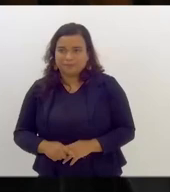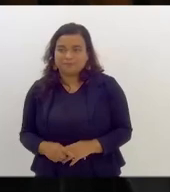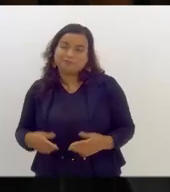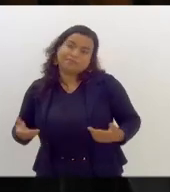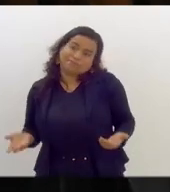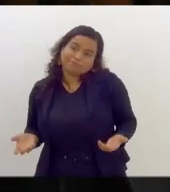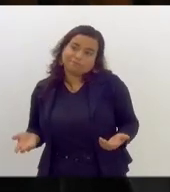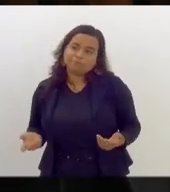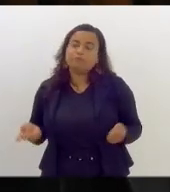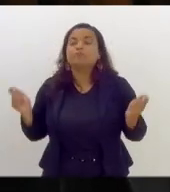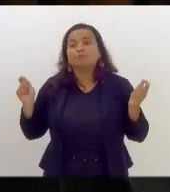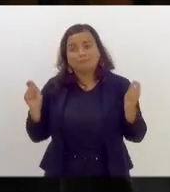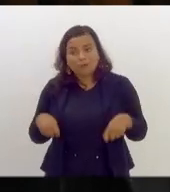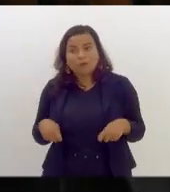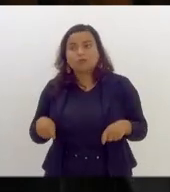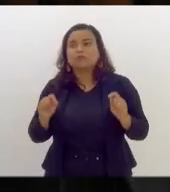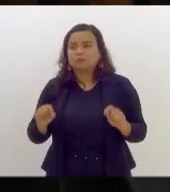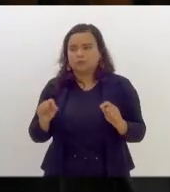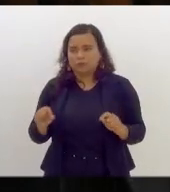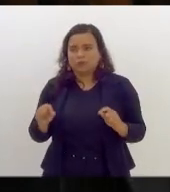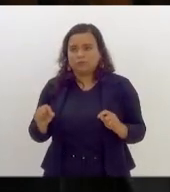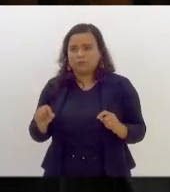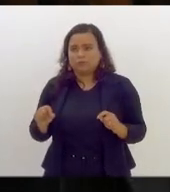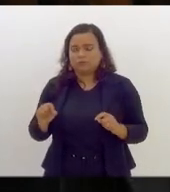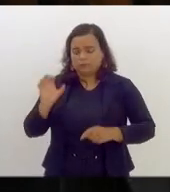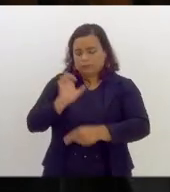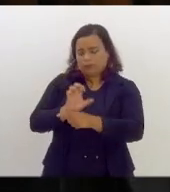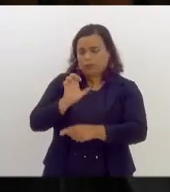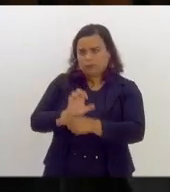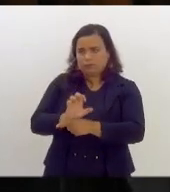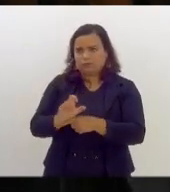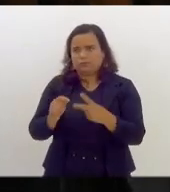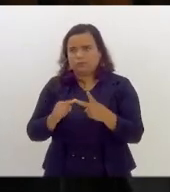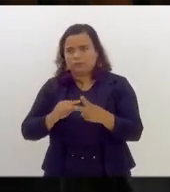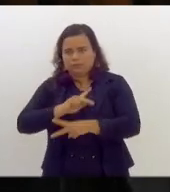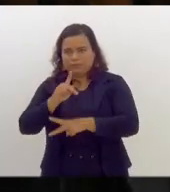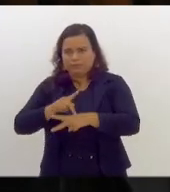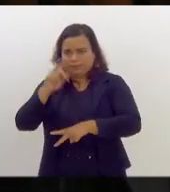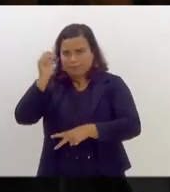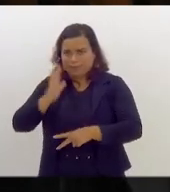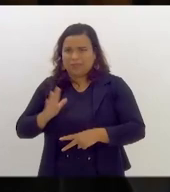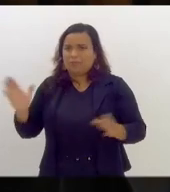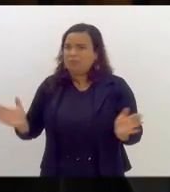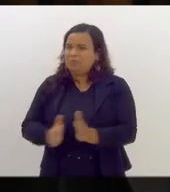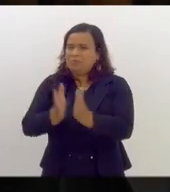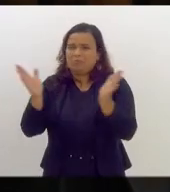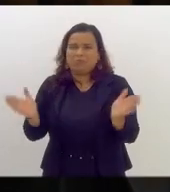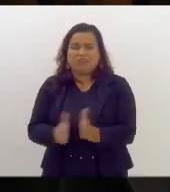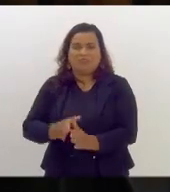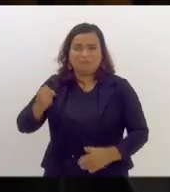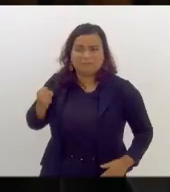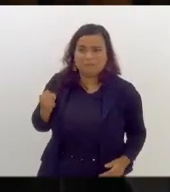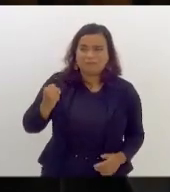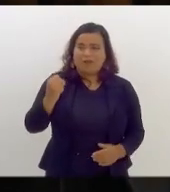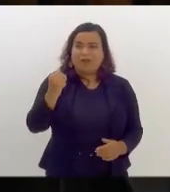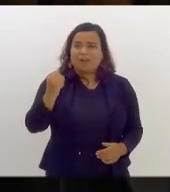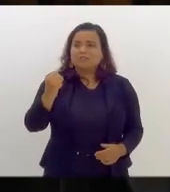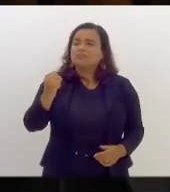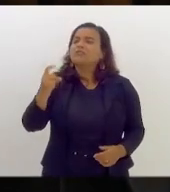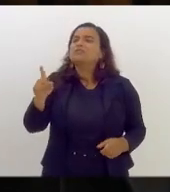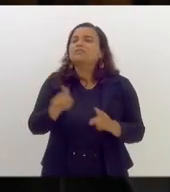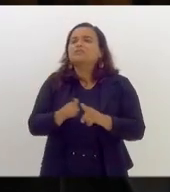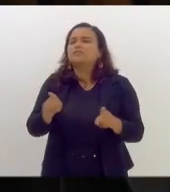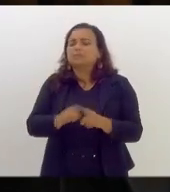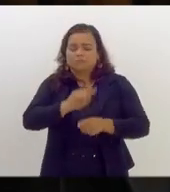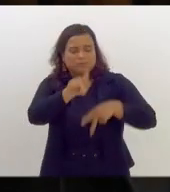é possível no estado num país com extrema pobreza com a maioria